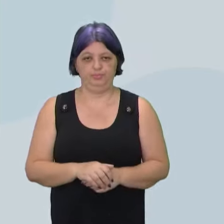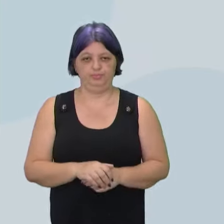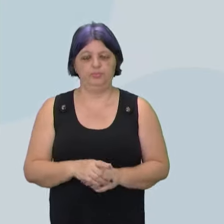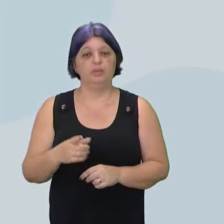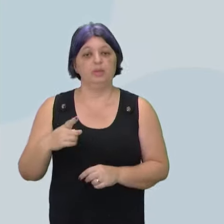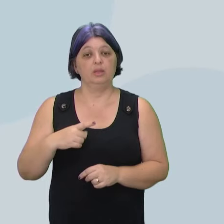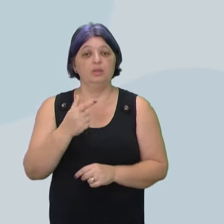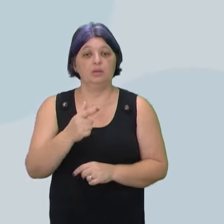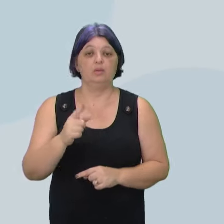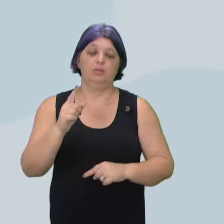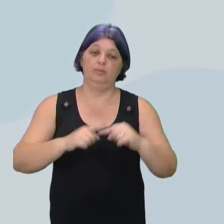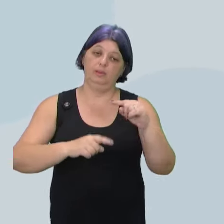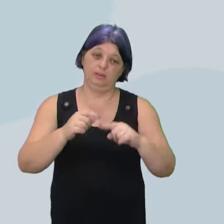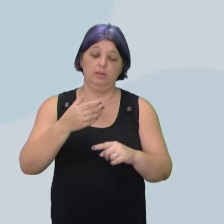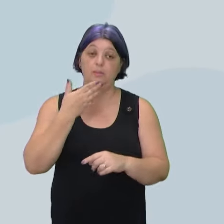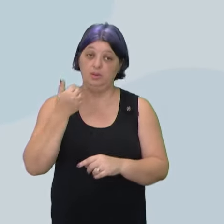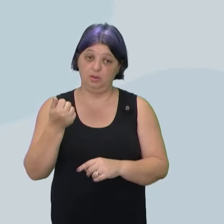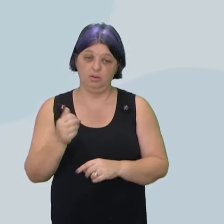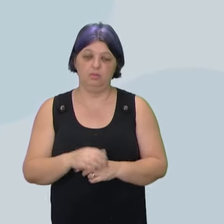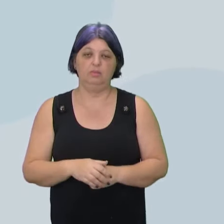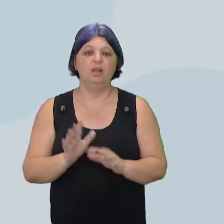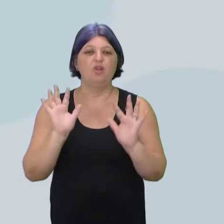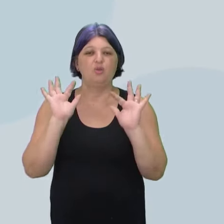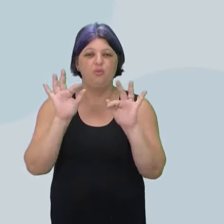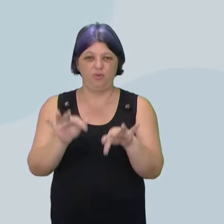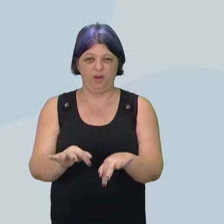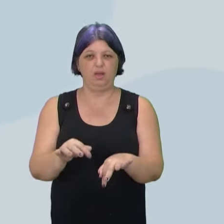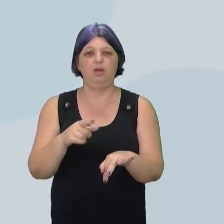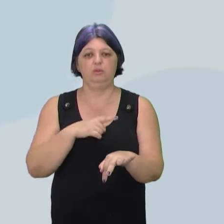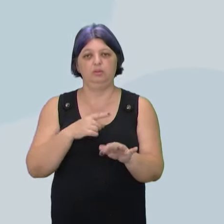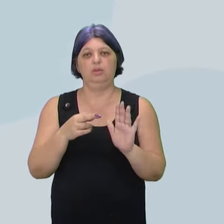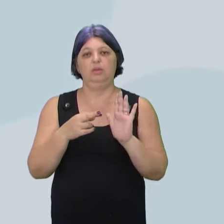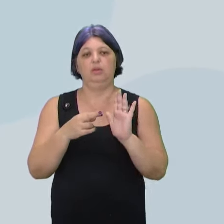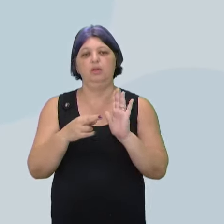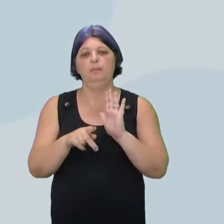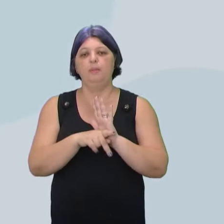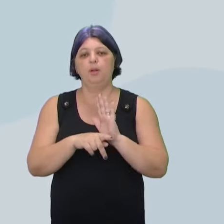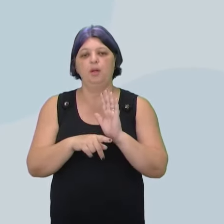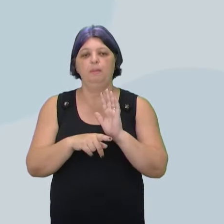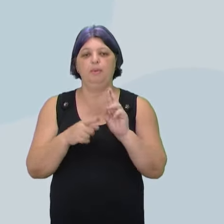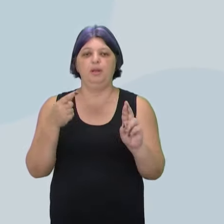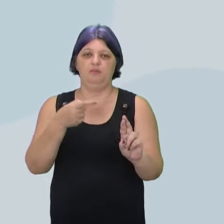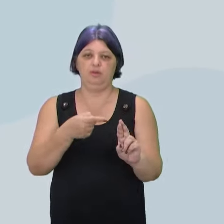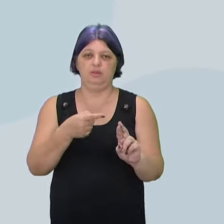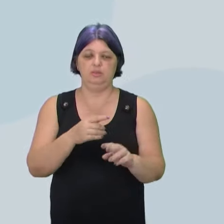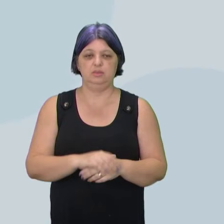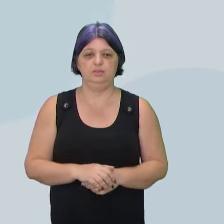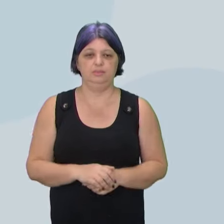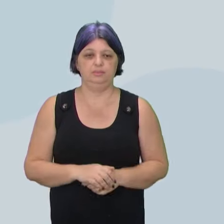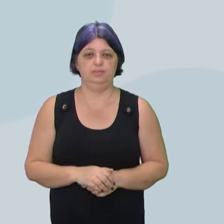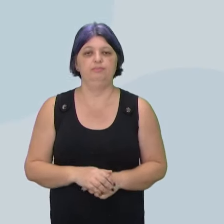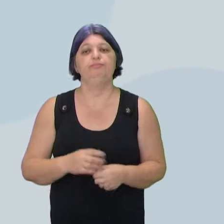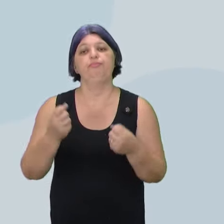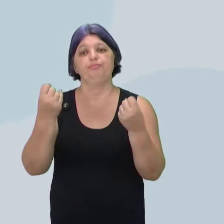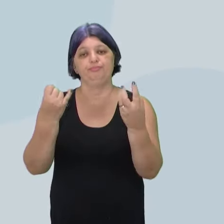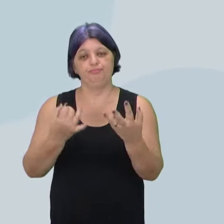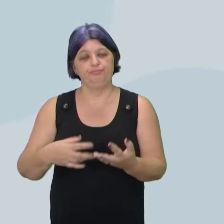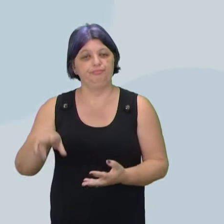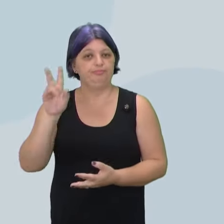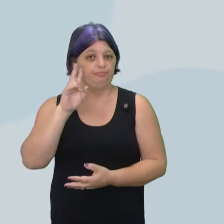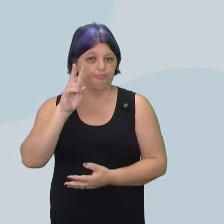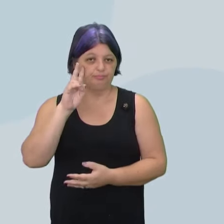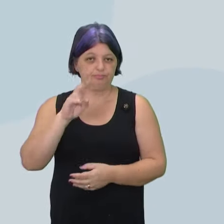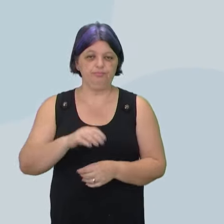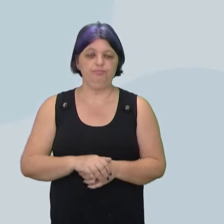melhor no material de vocês, que estão no final, que no final tem a referência, tá bom? Então vamos contar um pouquinho de história aqui para vocês,